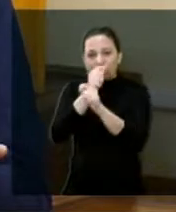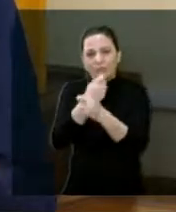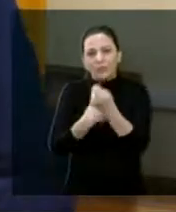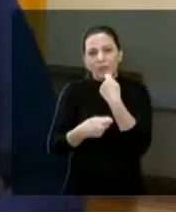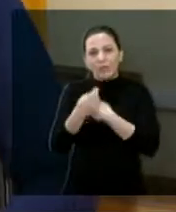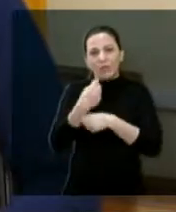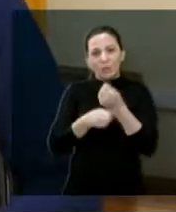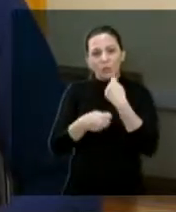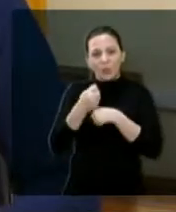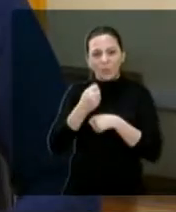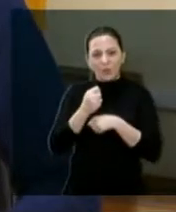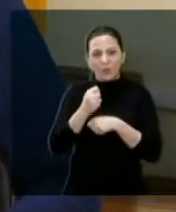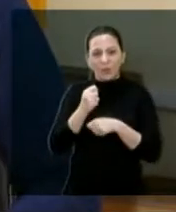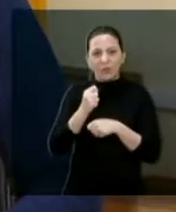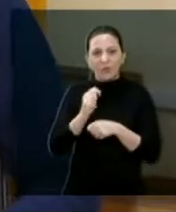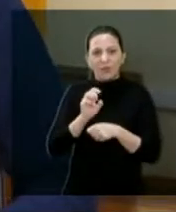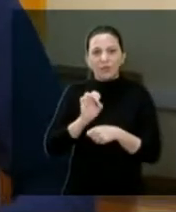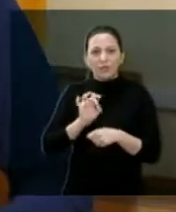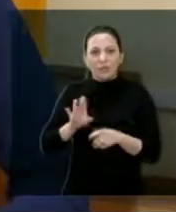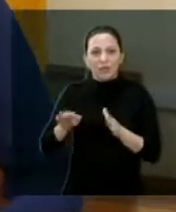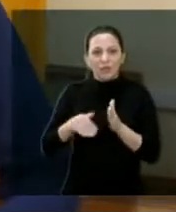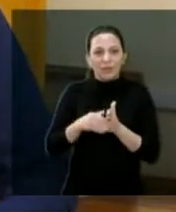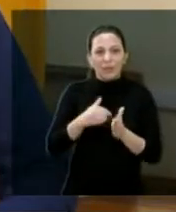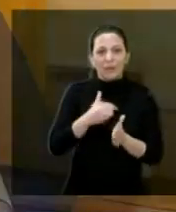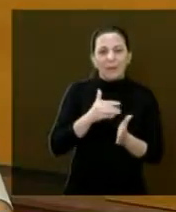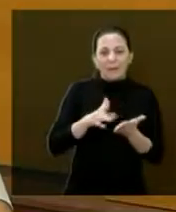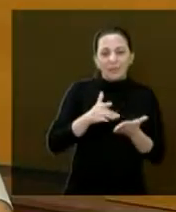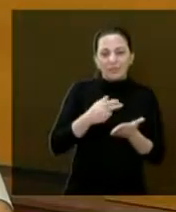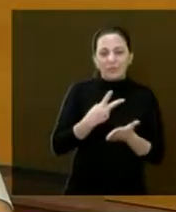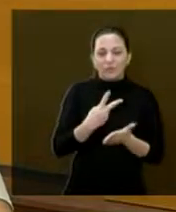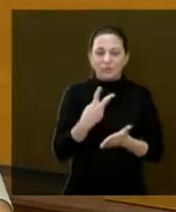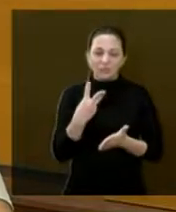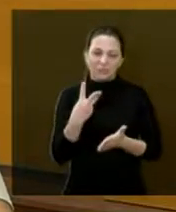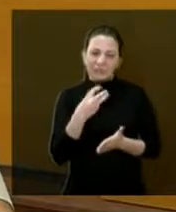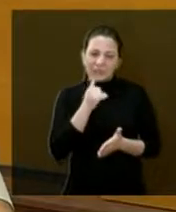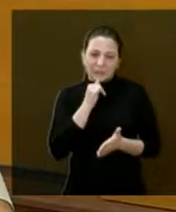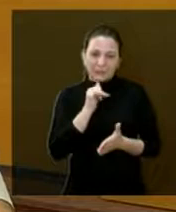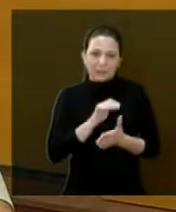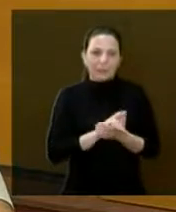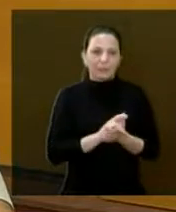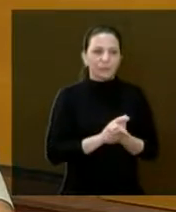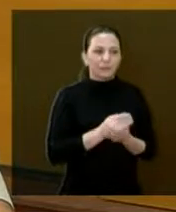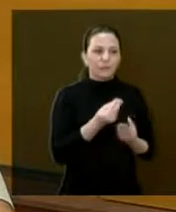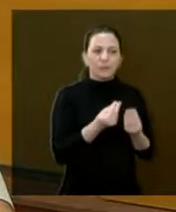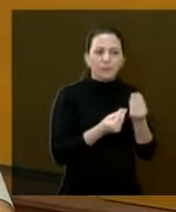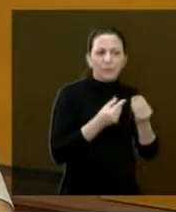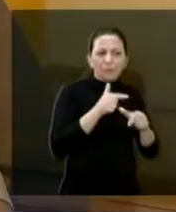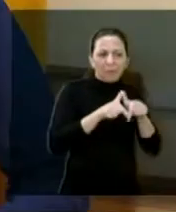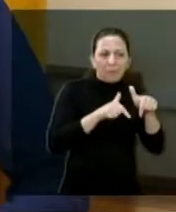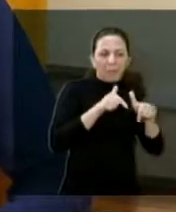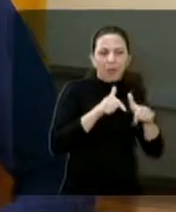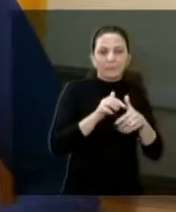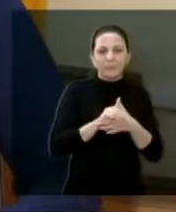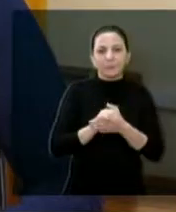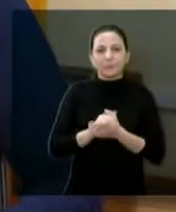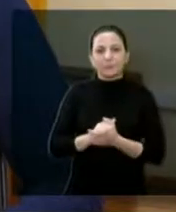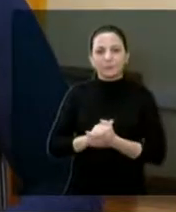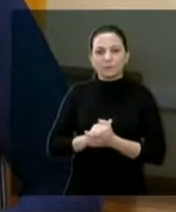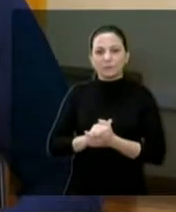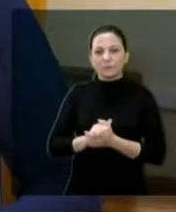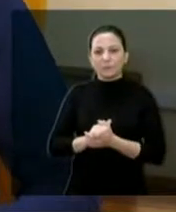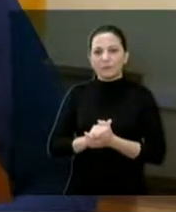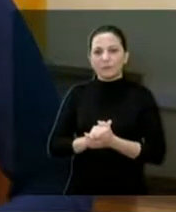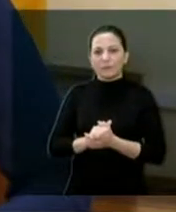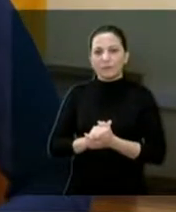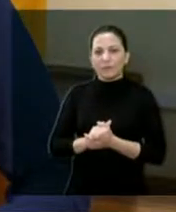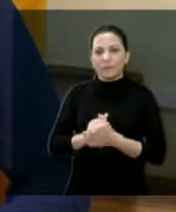até a página 23, a partir dali você já não pode. Você trabalhou com TV também? Nós trabalhamos, né? No mesmo lugar? No